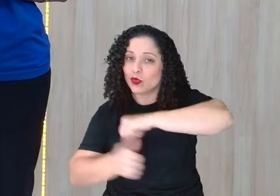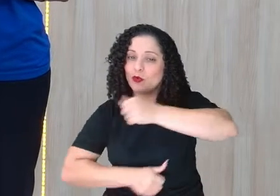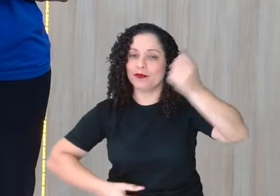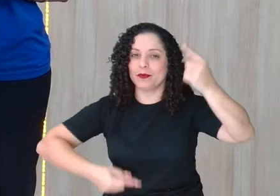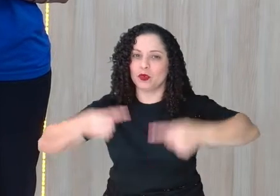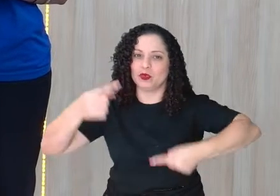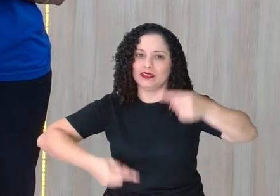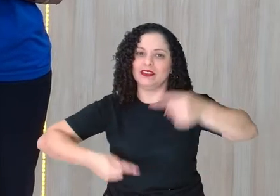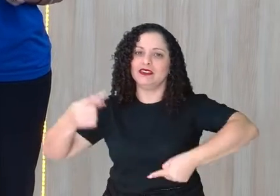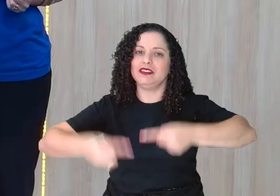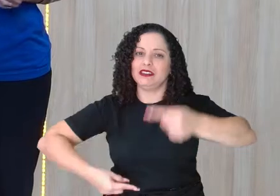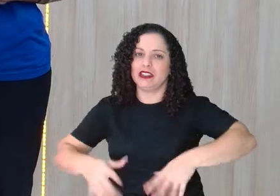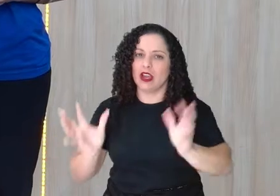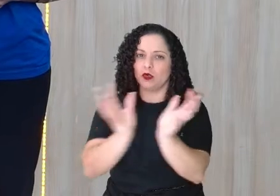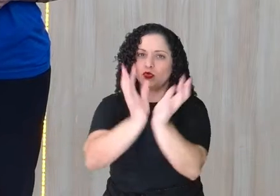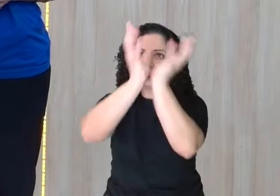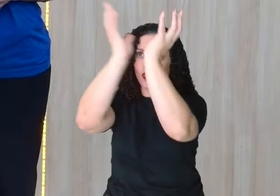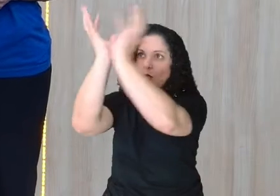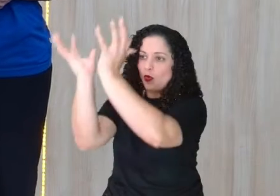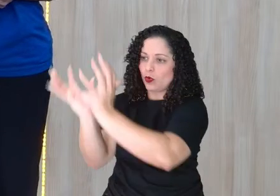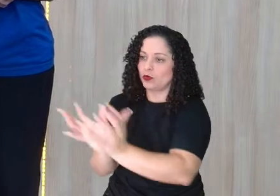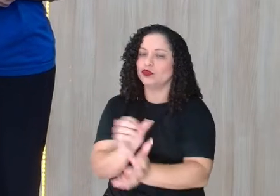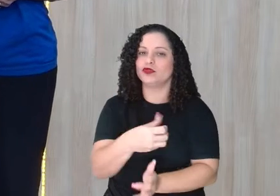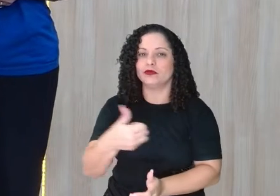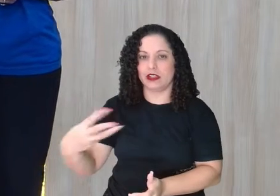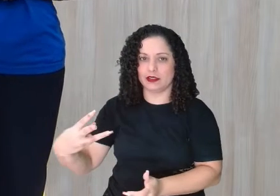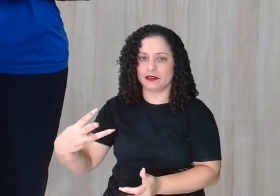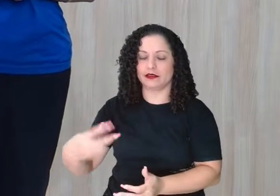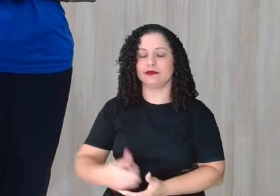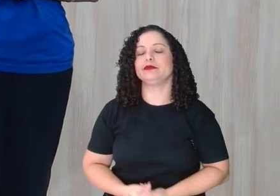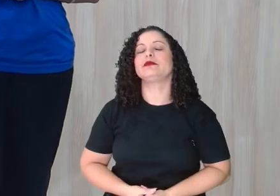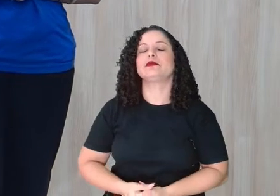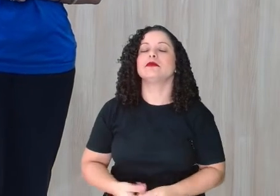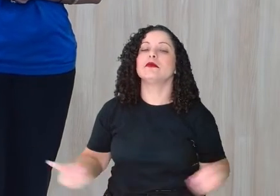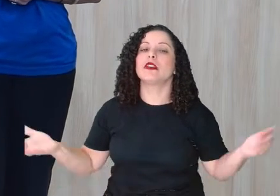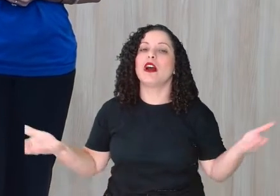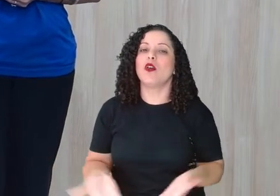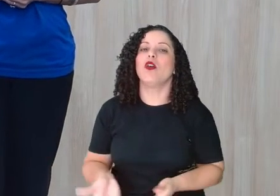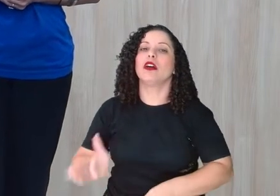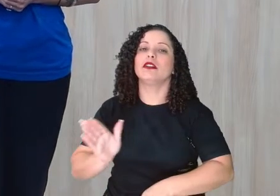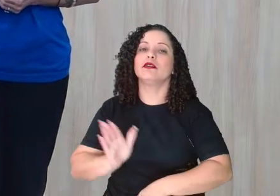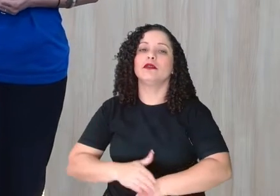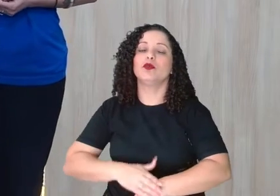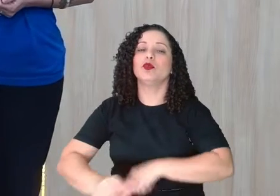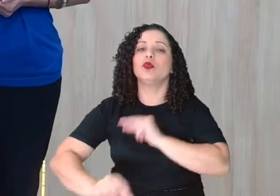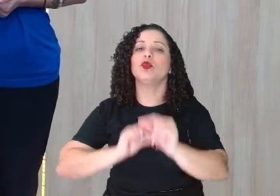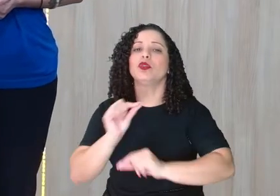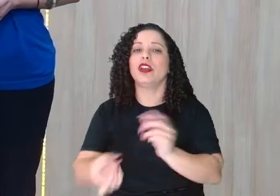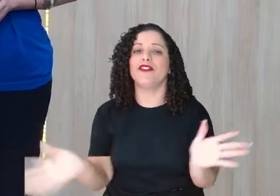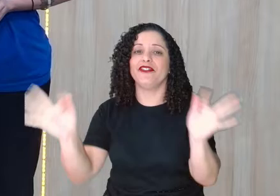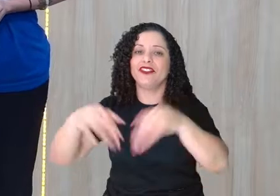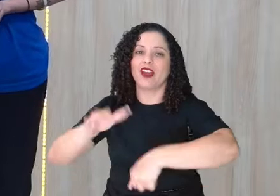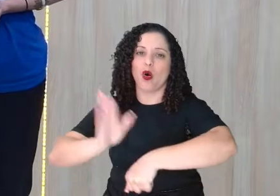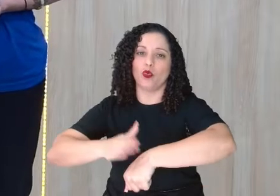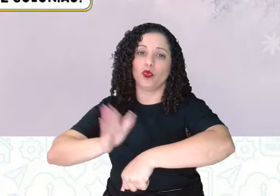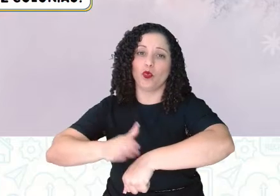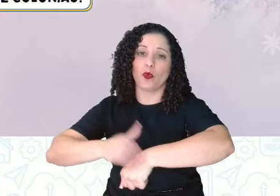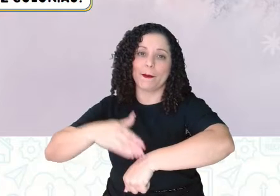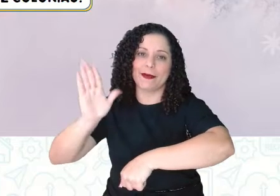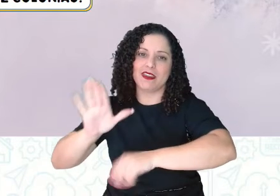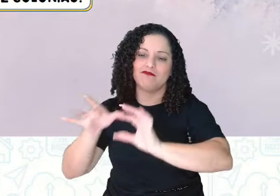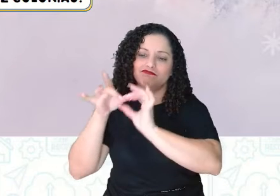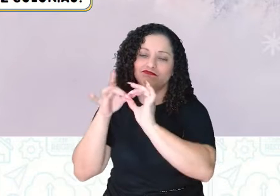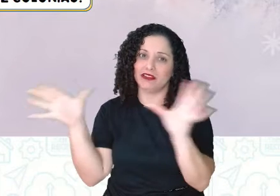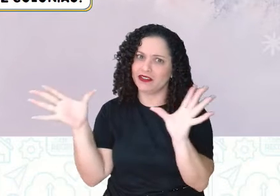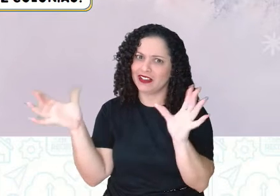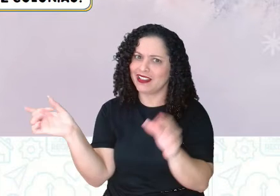política nessas colônias. E aí acaba o quê? O fim da autonomia, né? Olha aí como